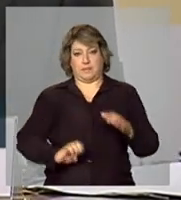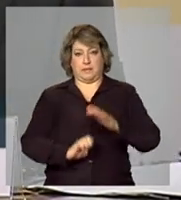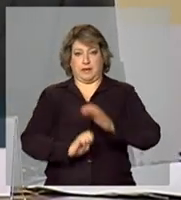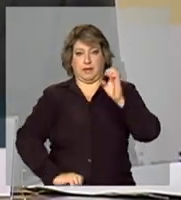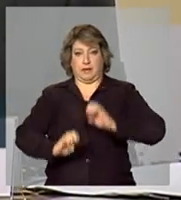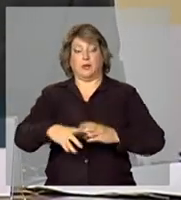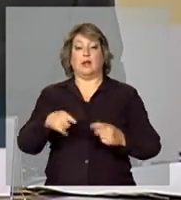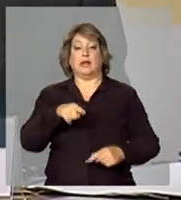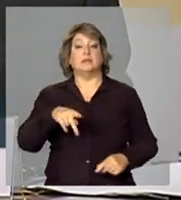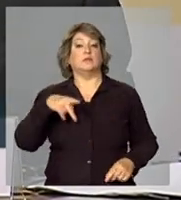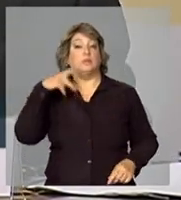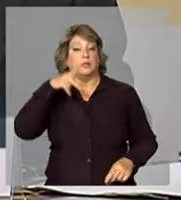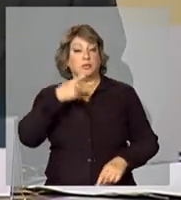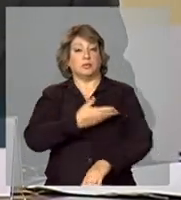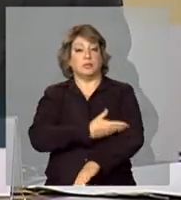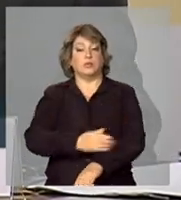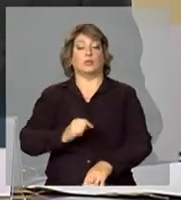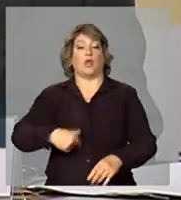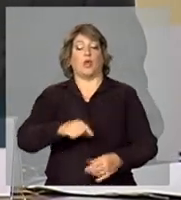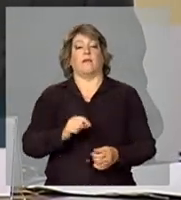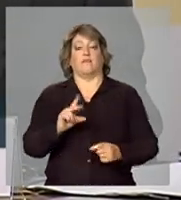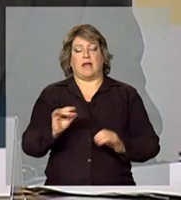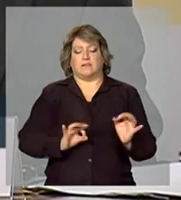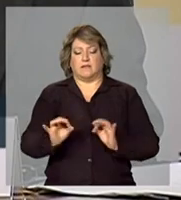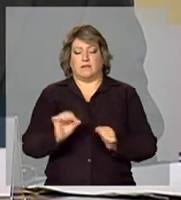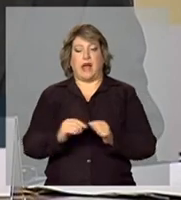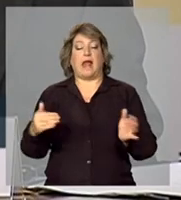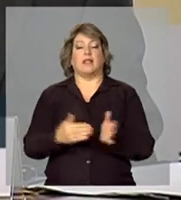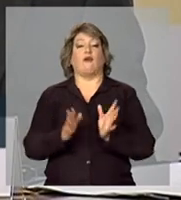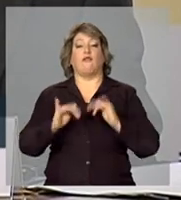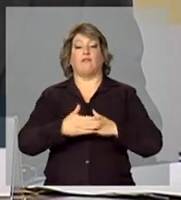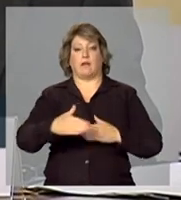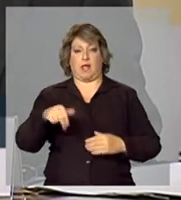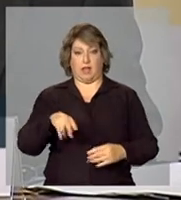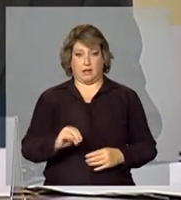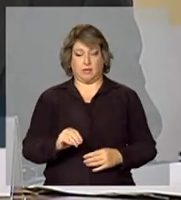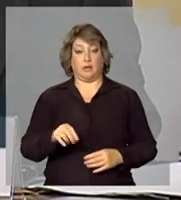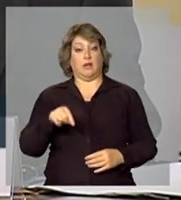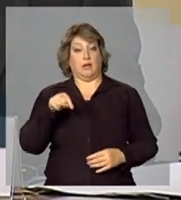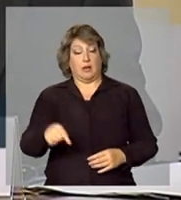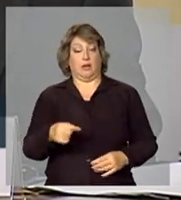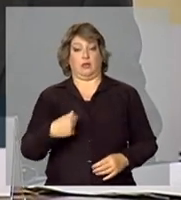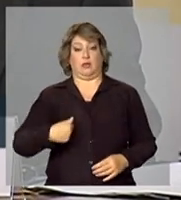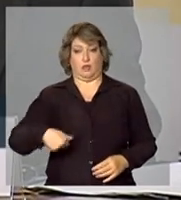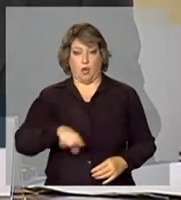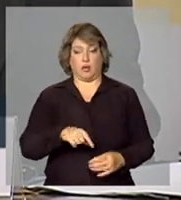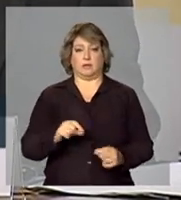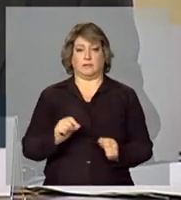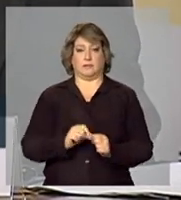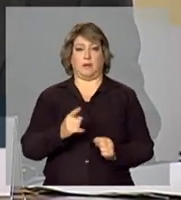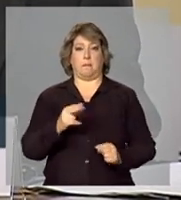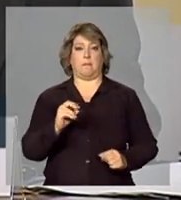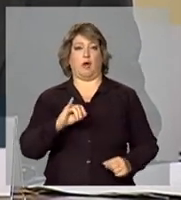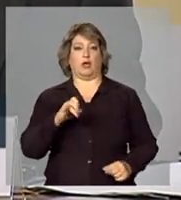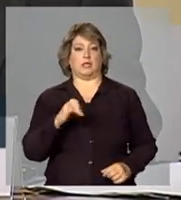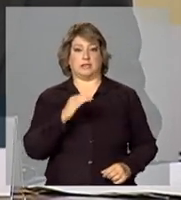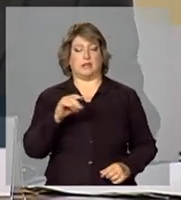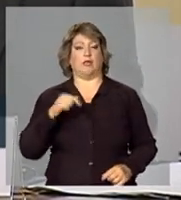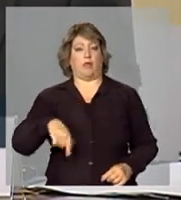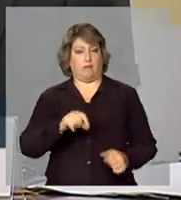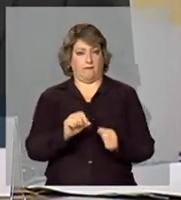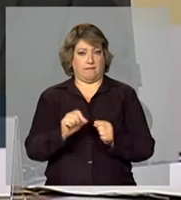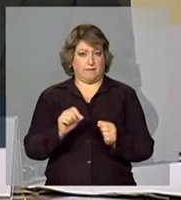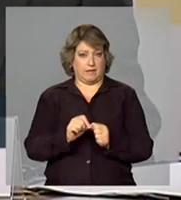uma política que nós vamos administrando até o final do ano a projeção última que fizemos essa né e